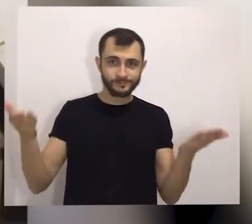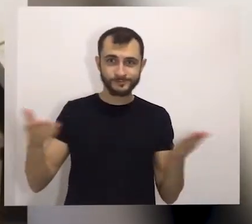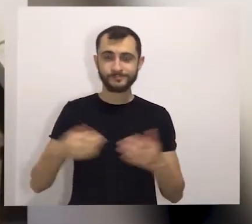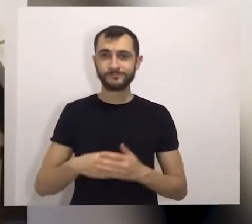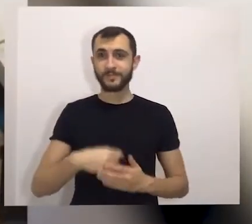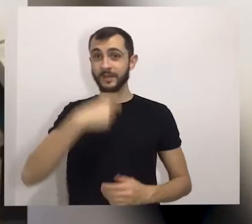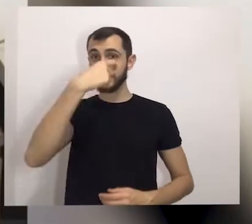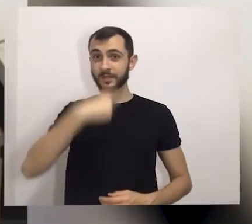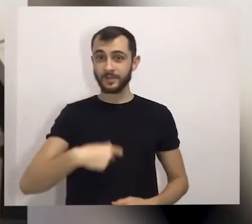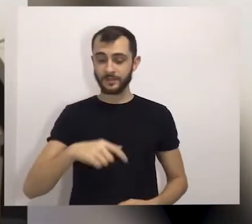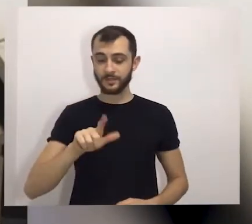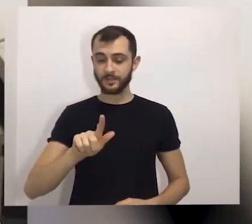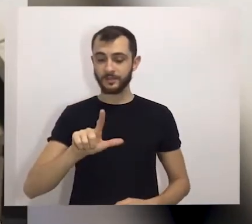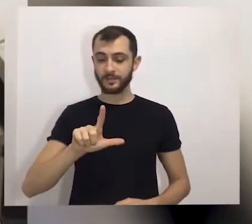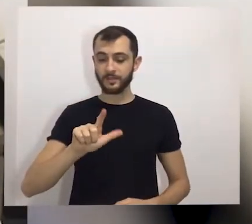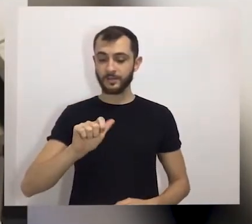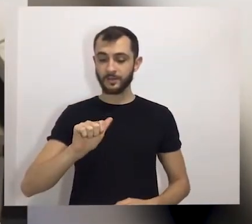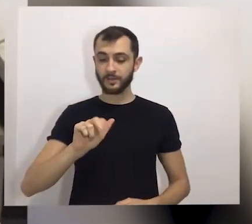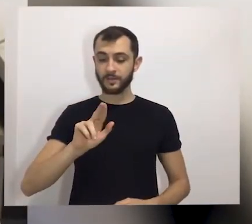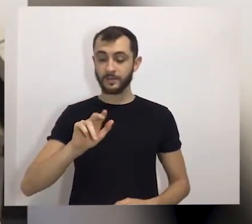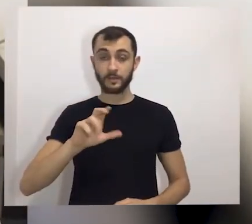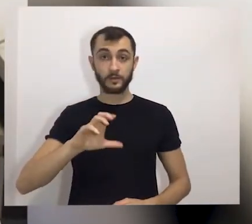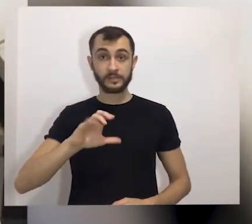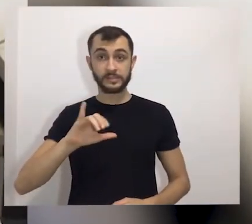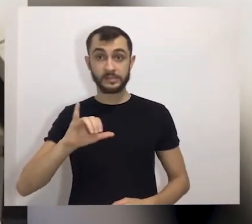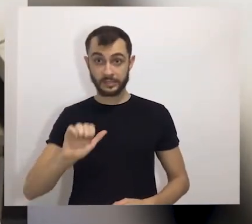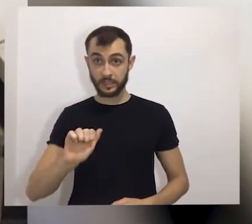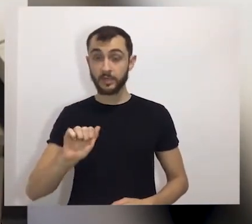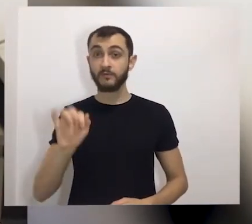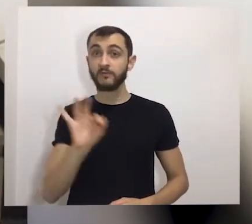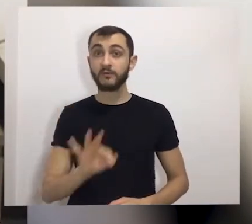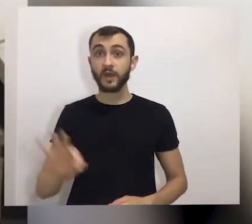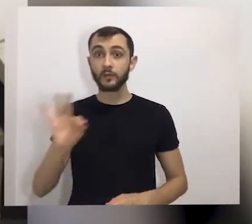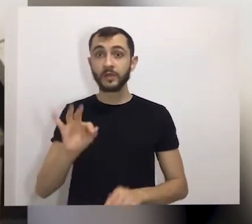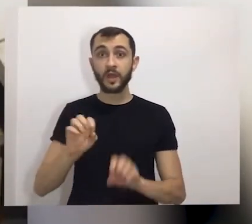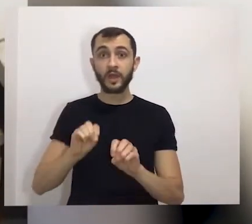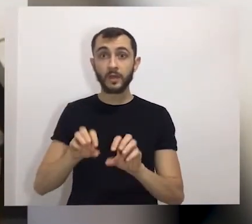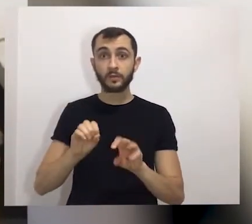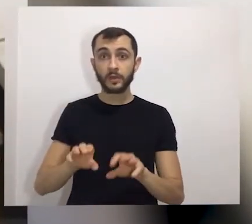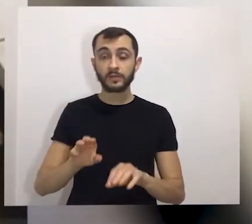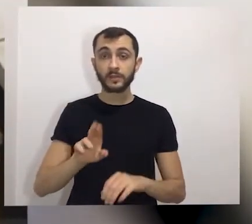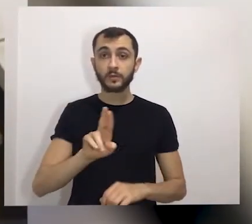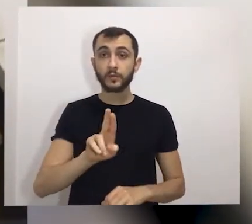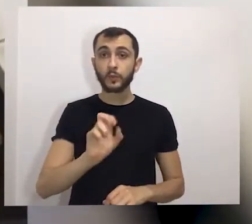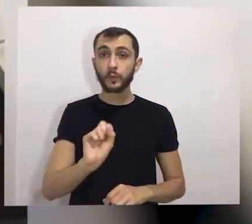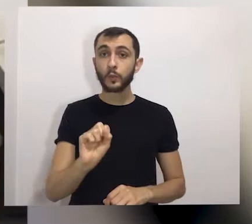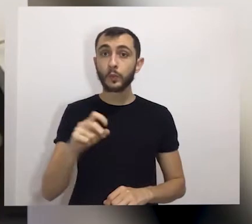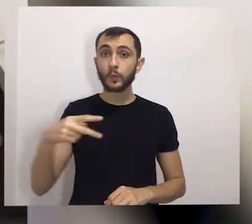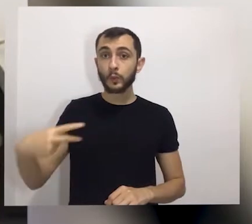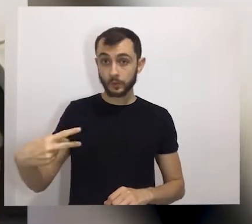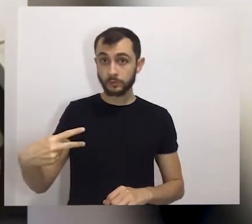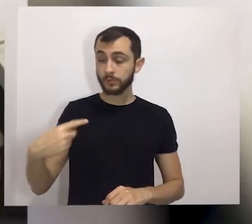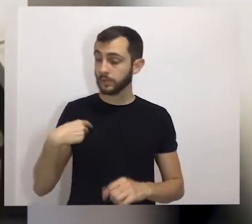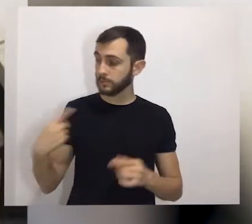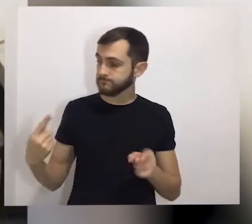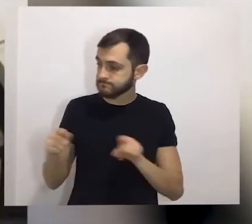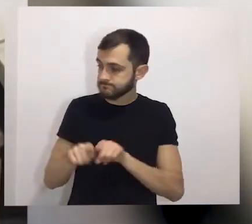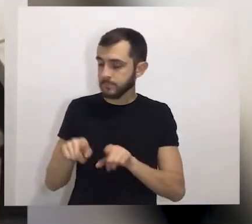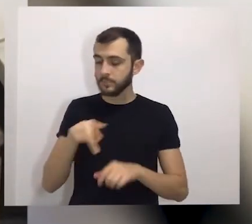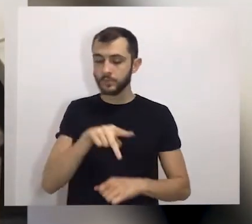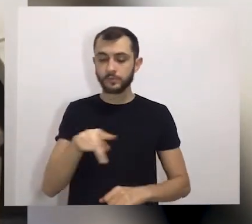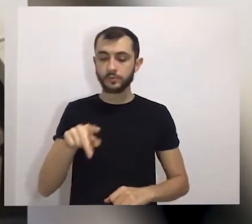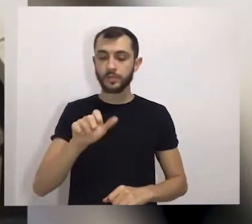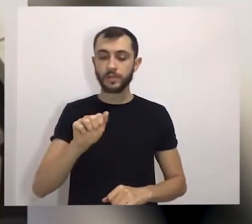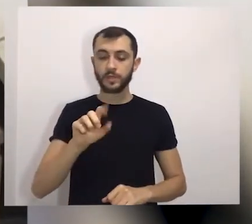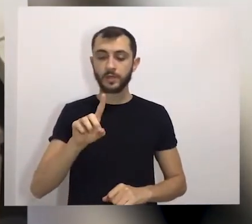colegas, professoras e professores. Sou a professora Gláucia, da Faculdade de Educação da USP, e com a professora Adriana,